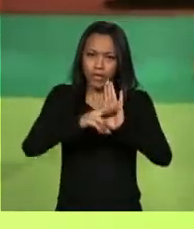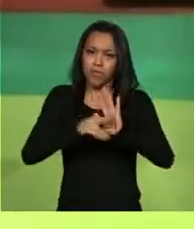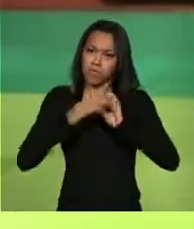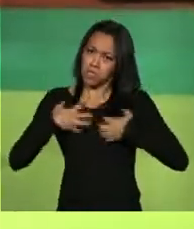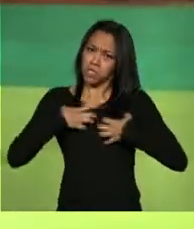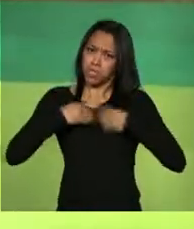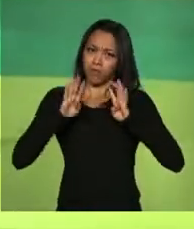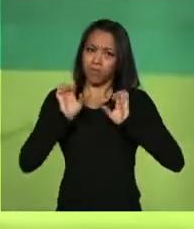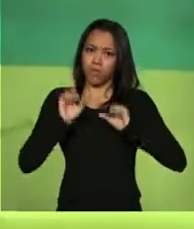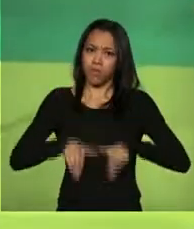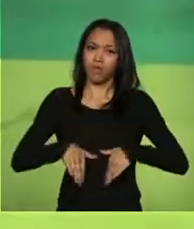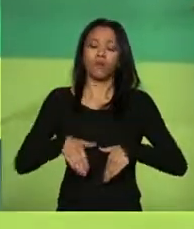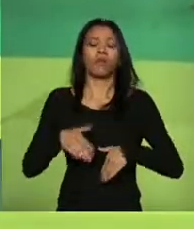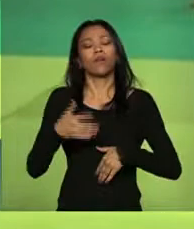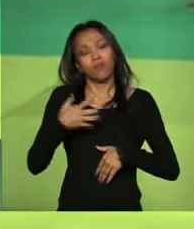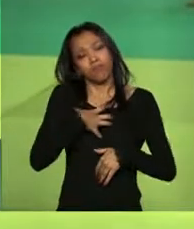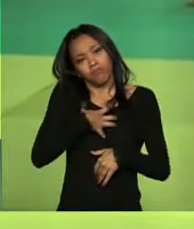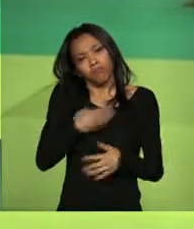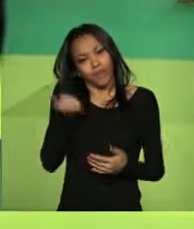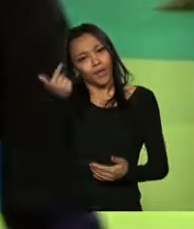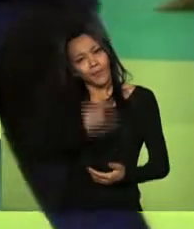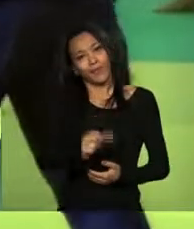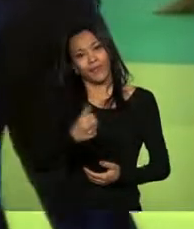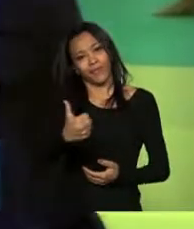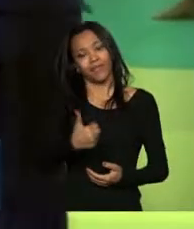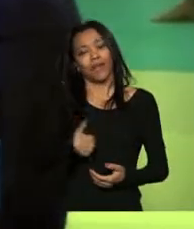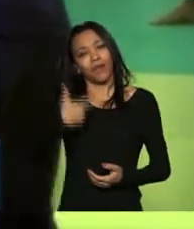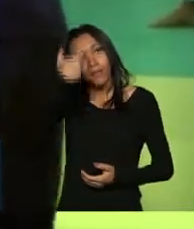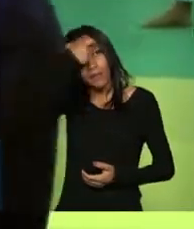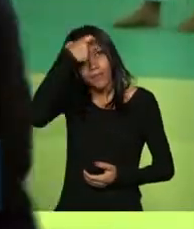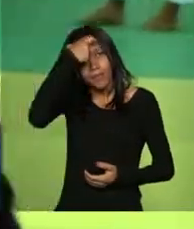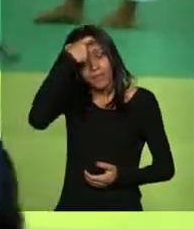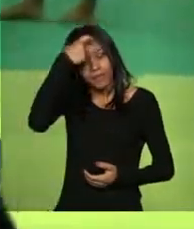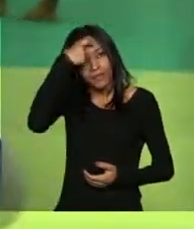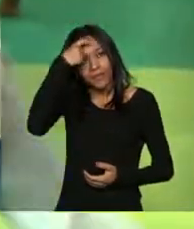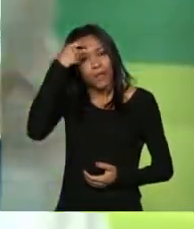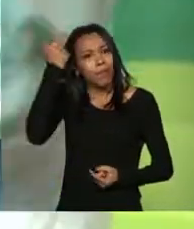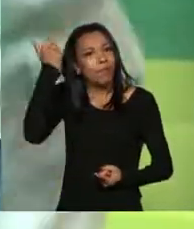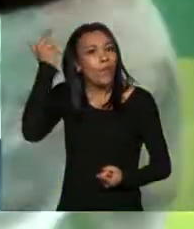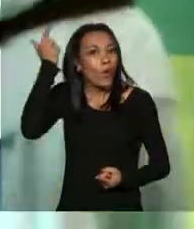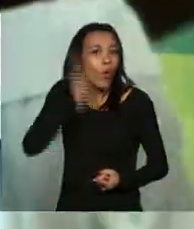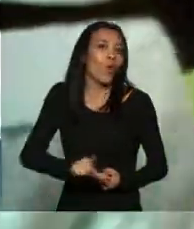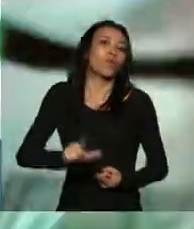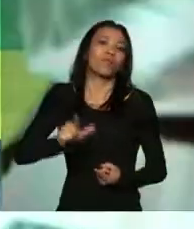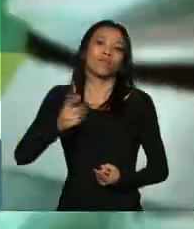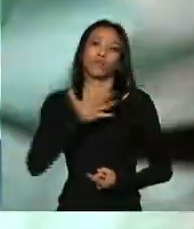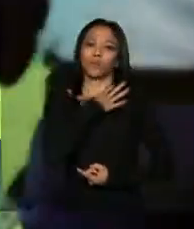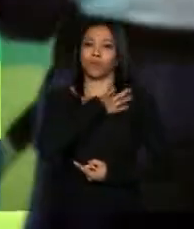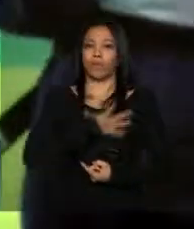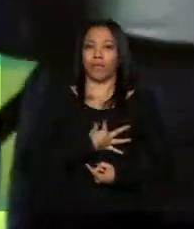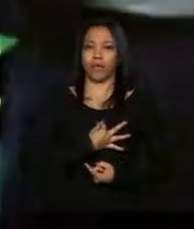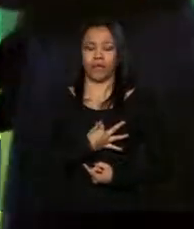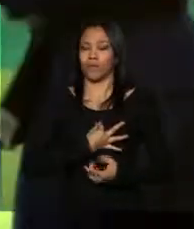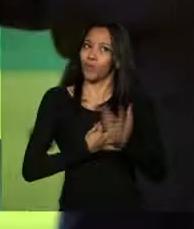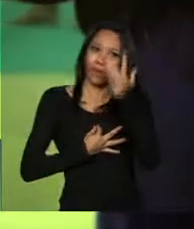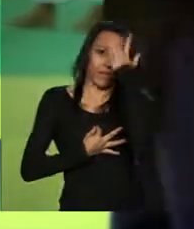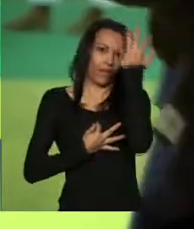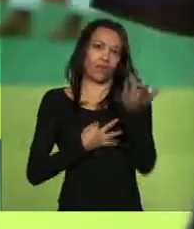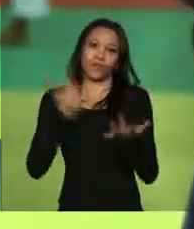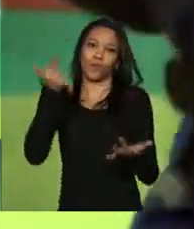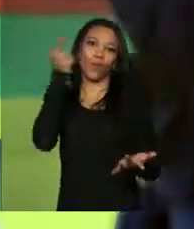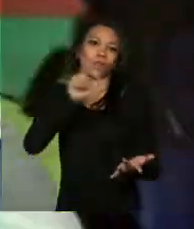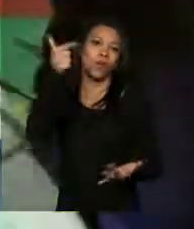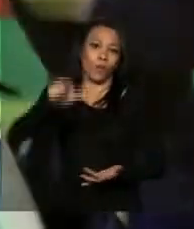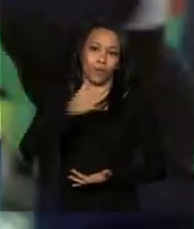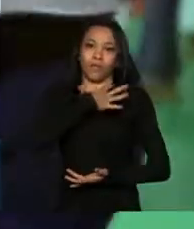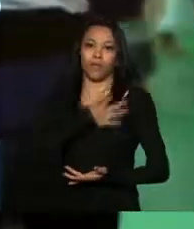bem, que eu me sentindo bem, o resultado vai vir. A minha cabeça é para conquistar mais uma vez o título, né? Não é fácil conquistar o título,